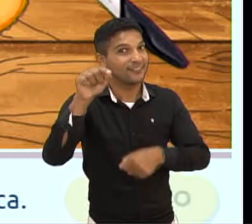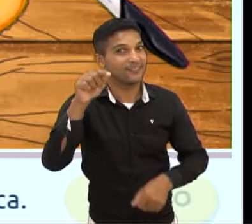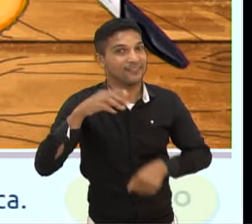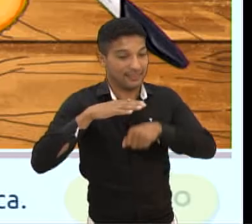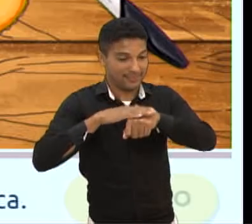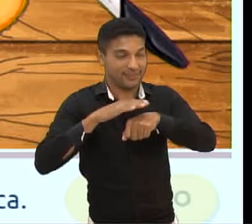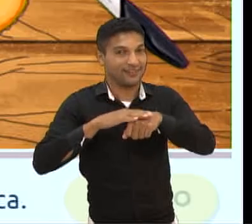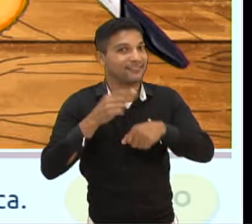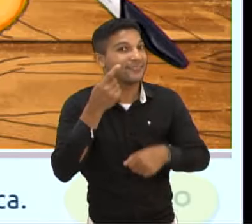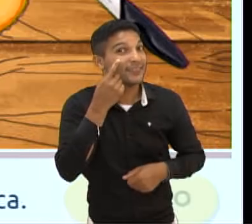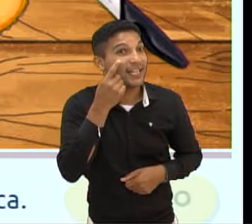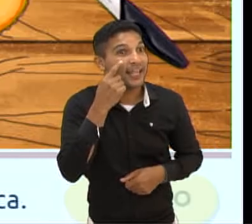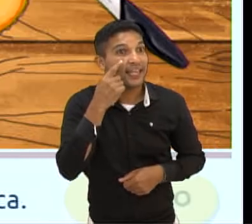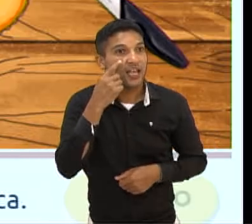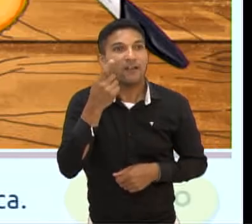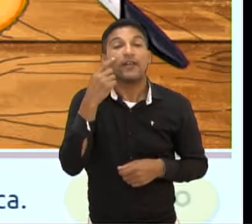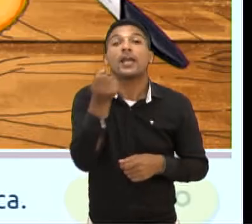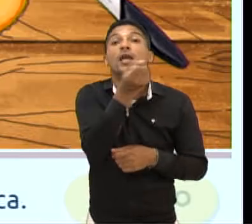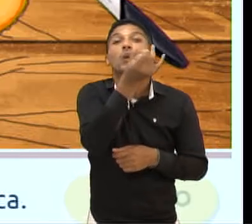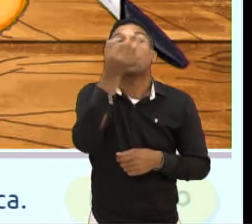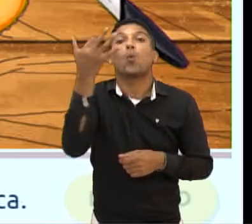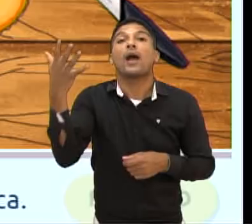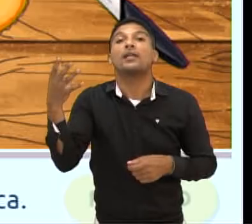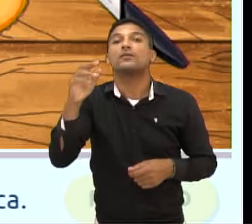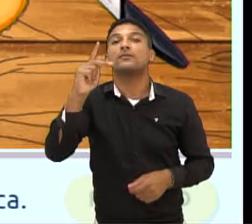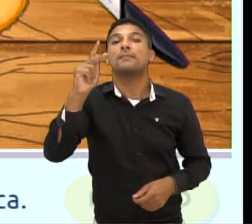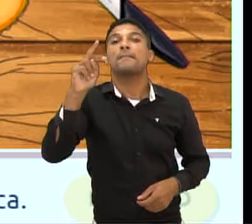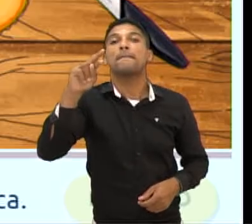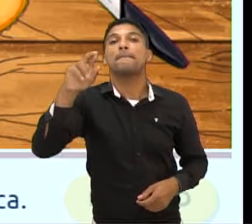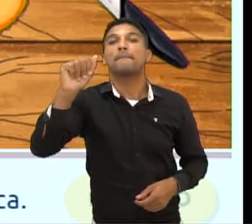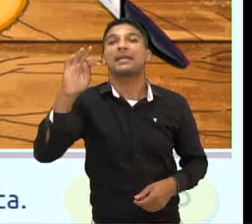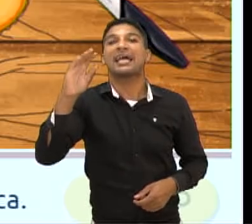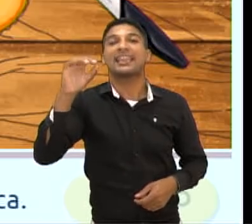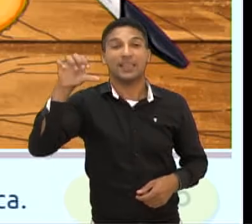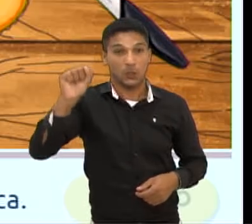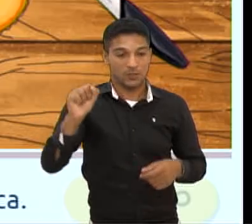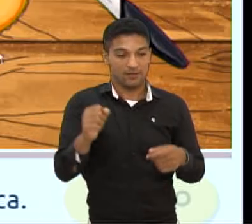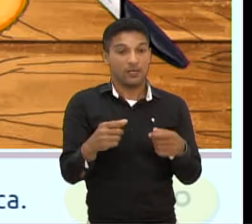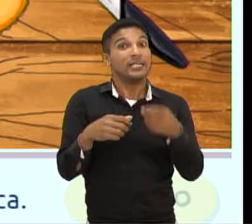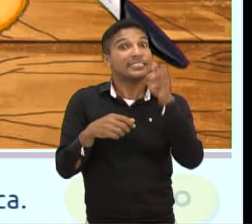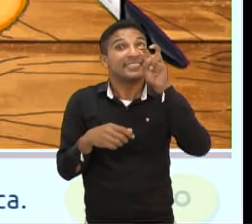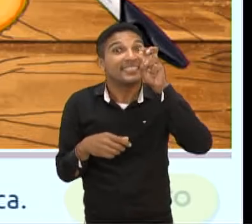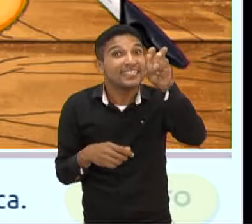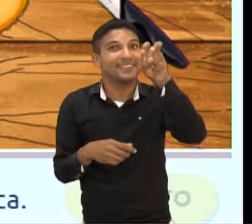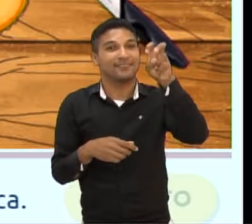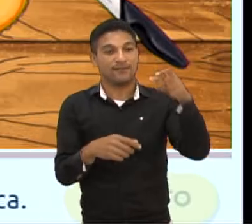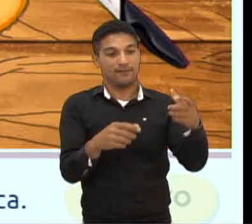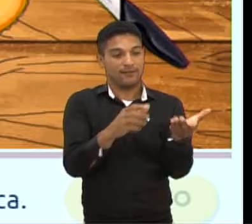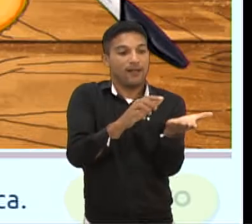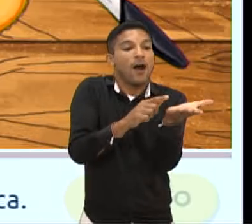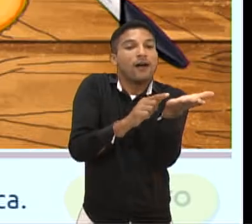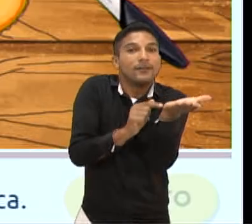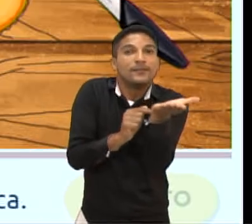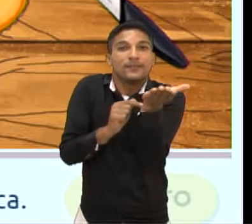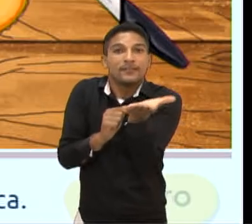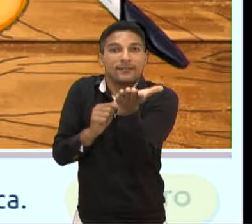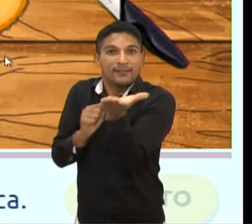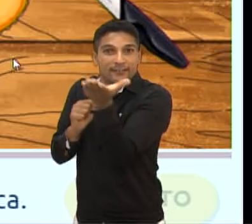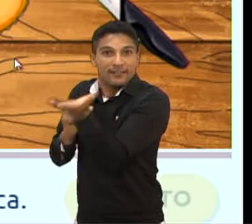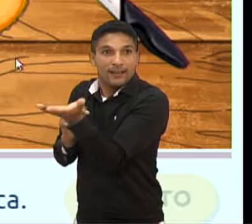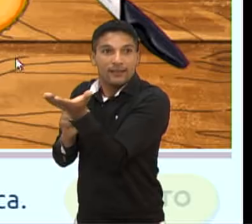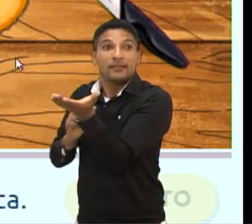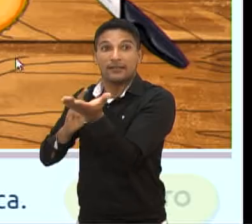vocês. Verifique quantos pratos. Olha, 1, 2, 3, 4, 5 pratos e quantas tortas. 6